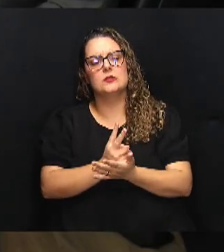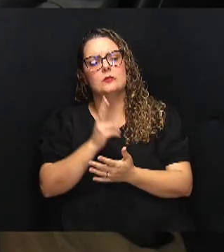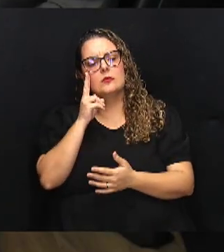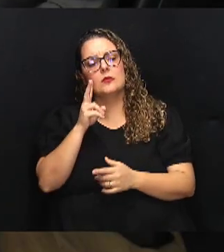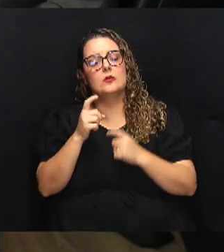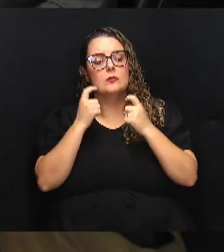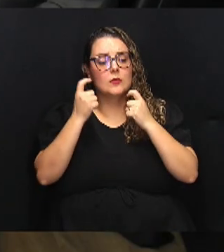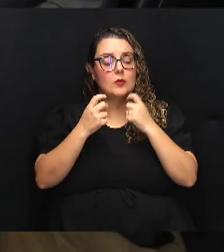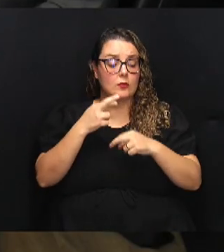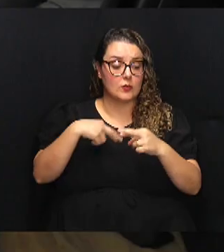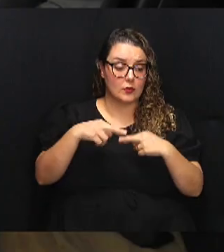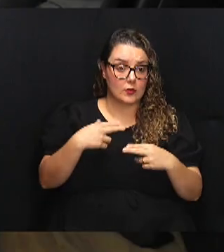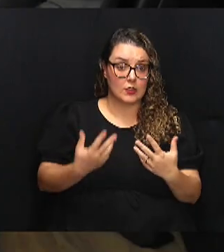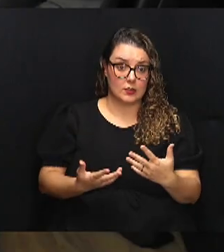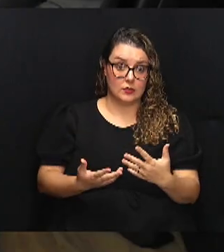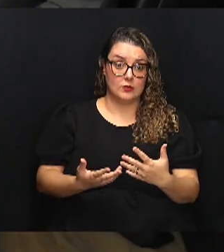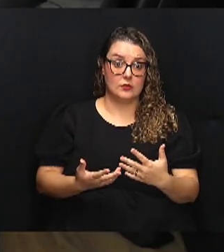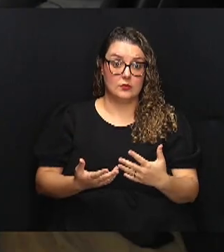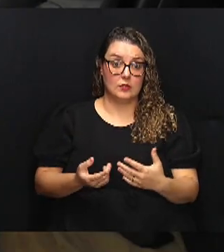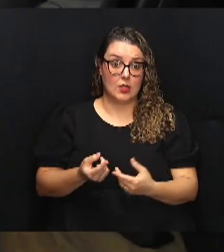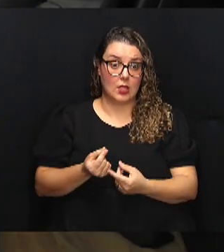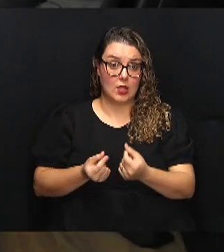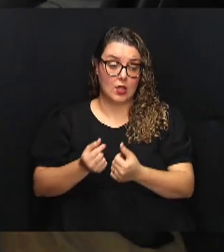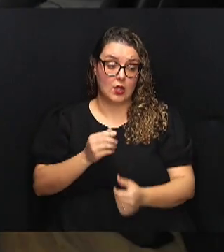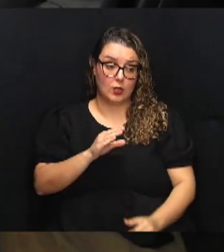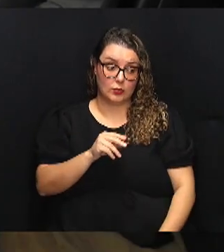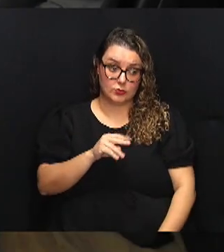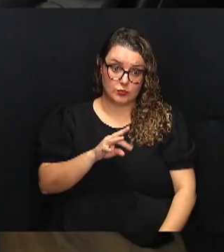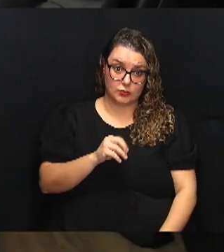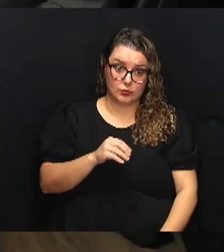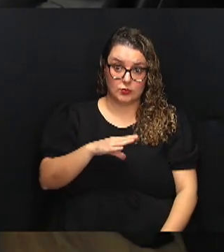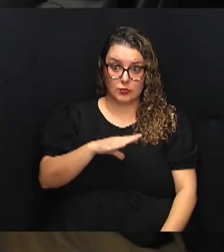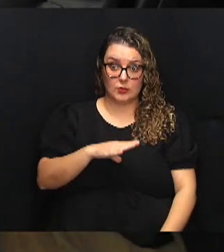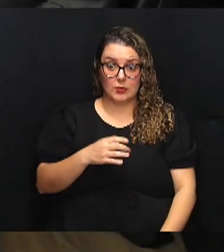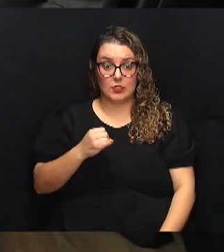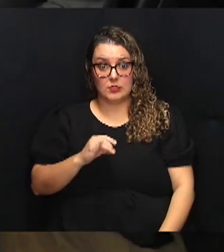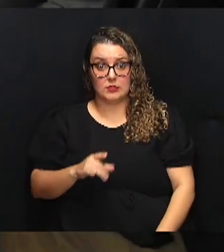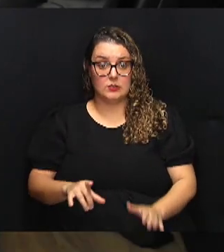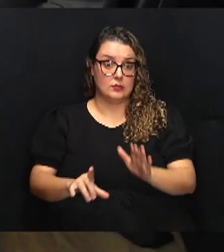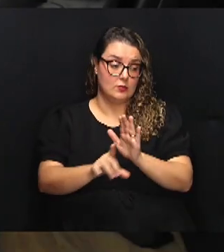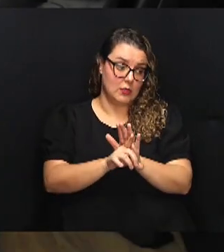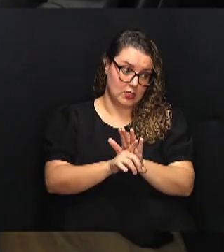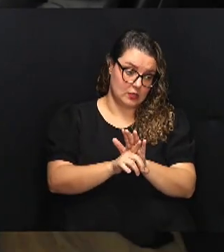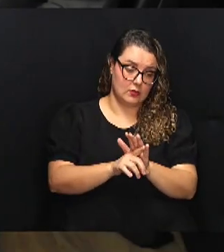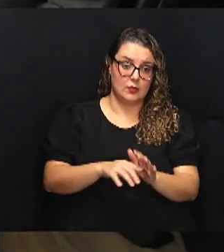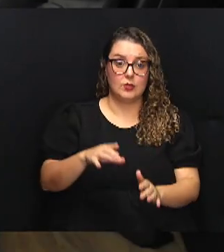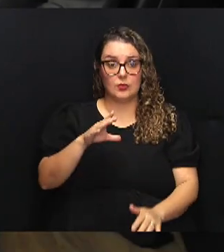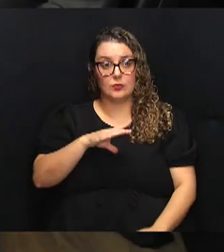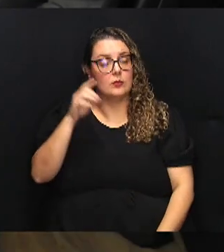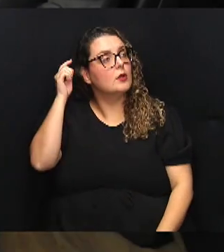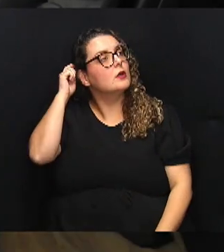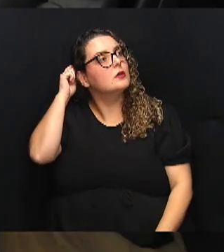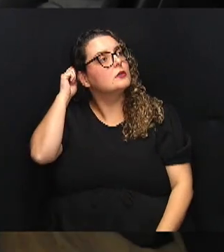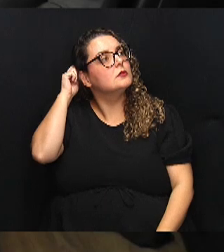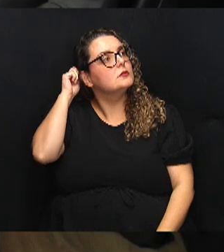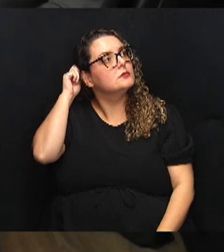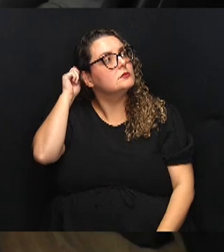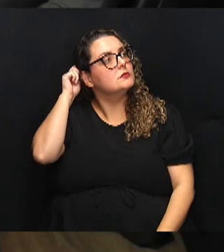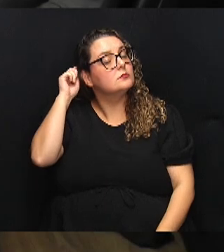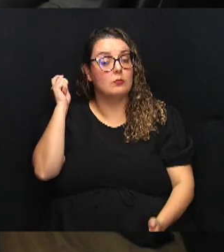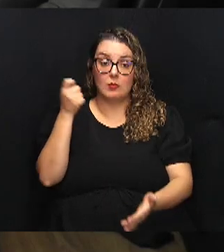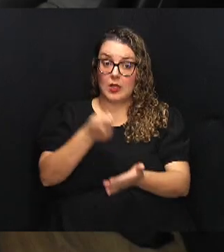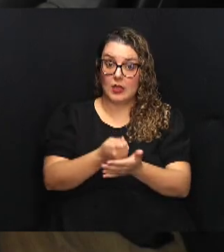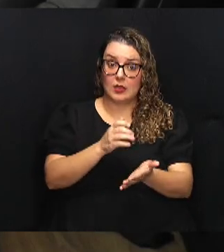preocupação em relação a custos para o município. Se vocês fizerem uma lei em que o município tenha que dispor de